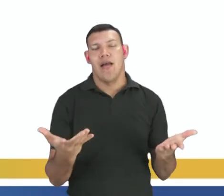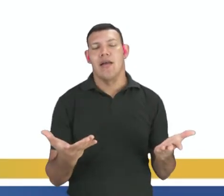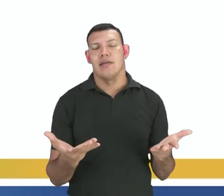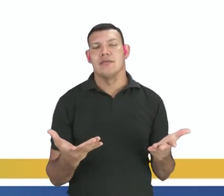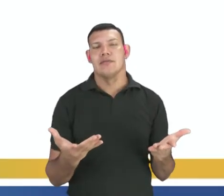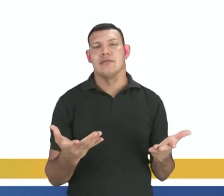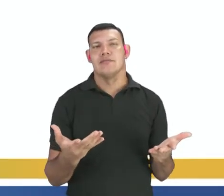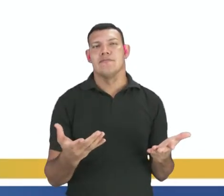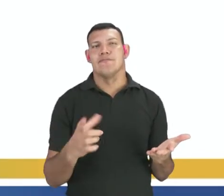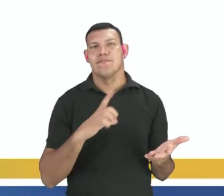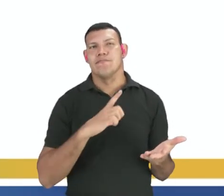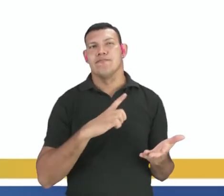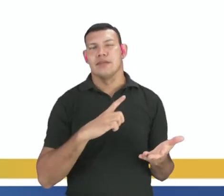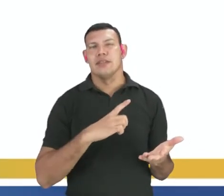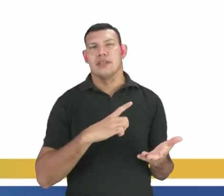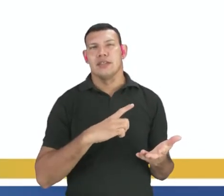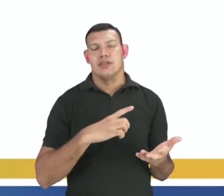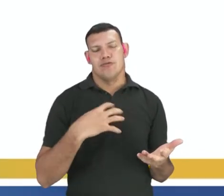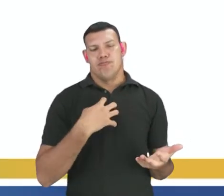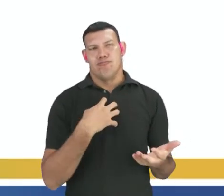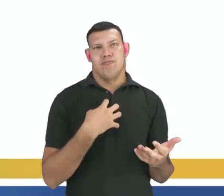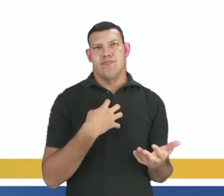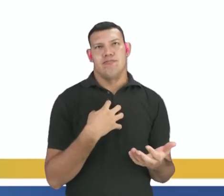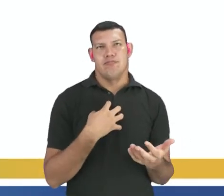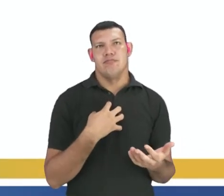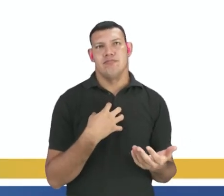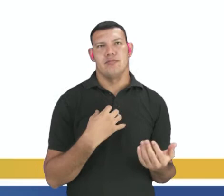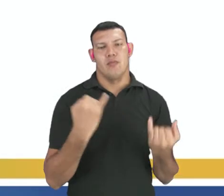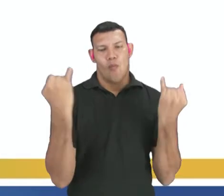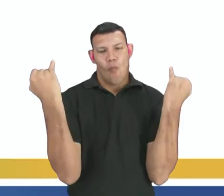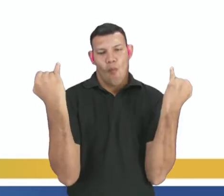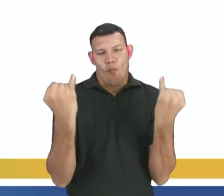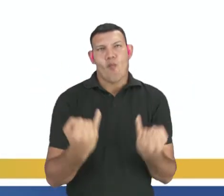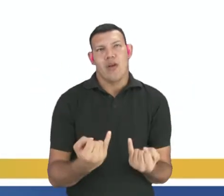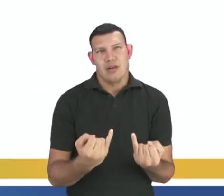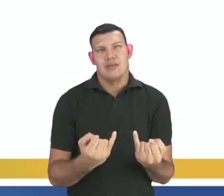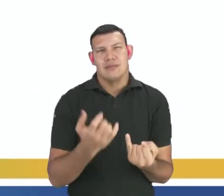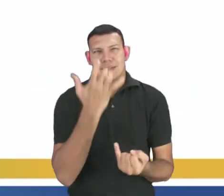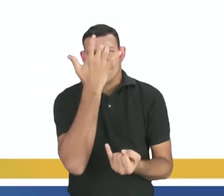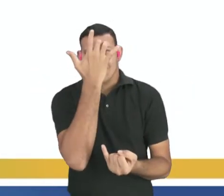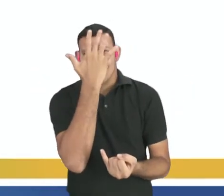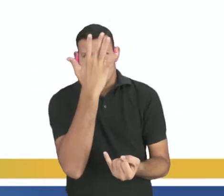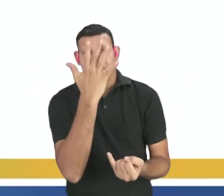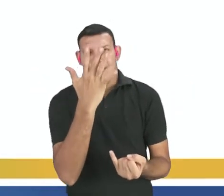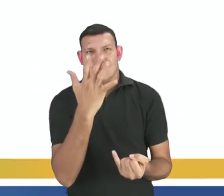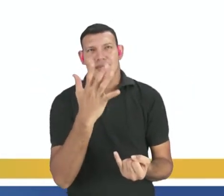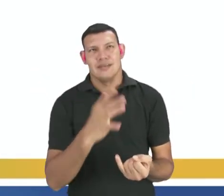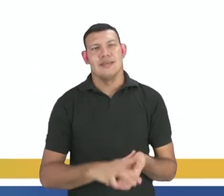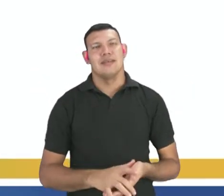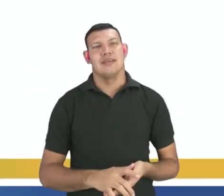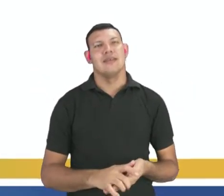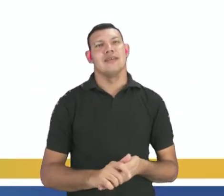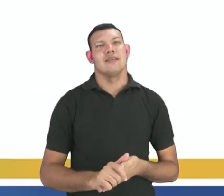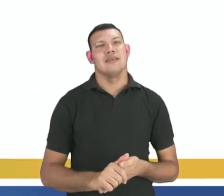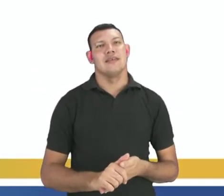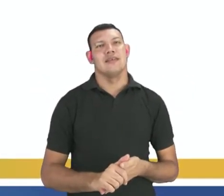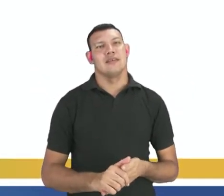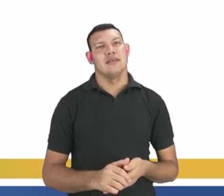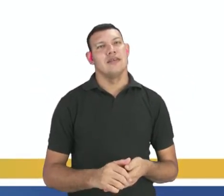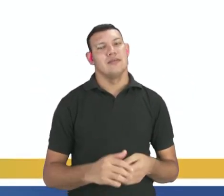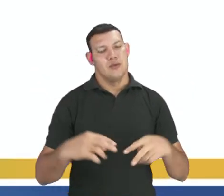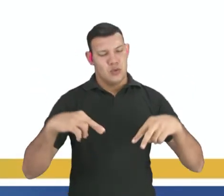para aqueles que têm esse biotipo de serem guardeiros por terem mais facilidade de trabalhar confortavelmente por